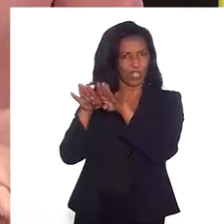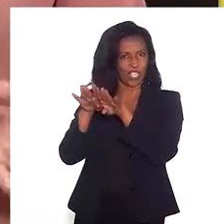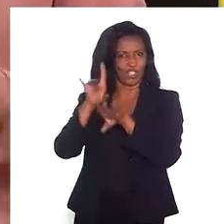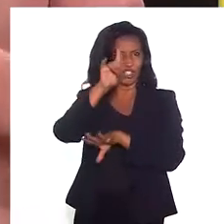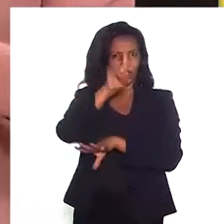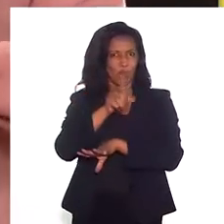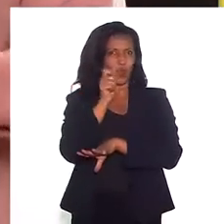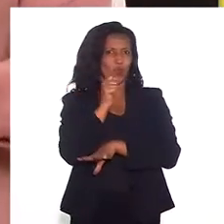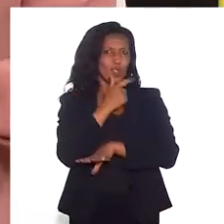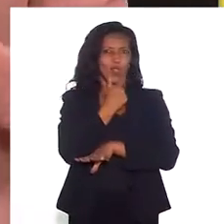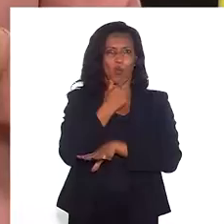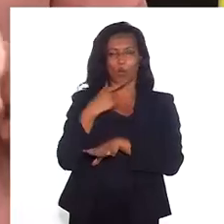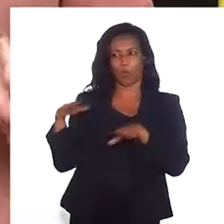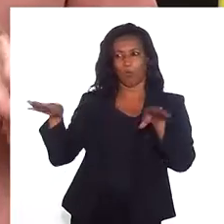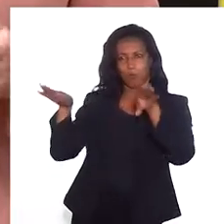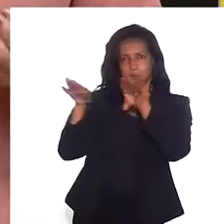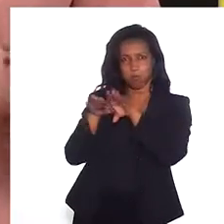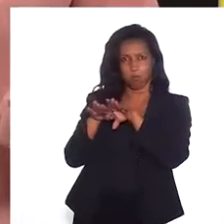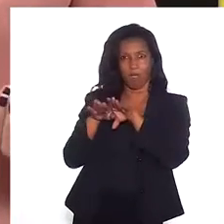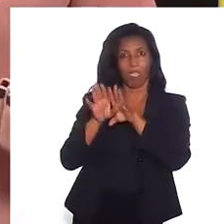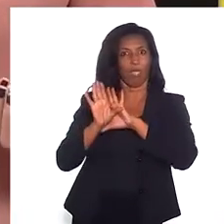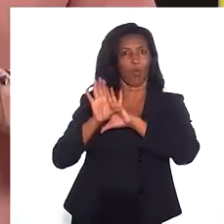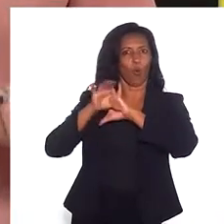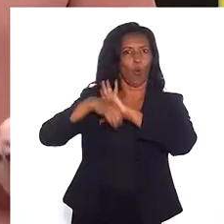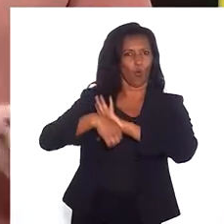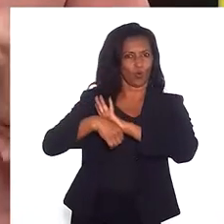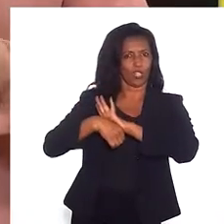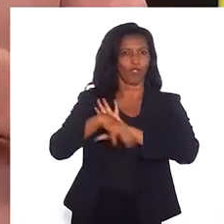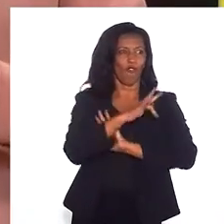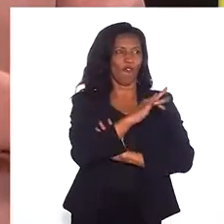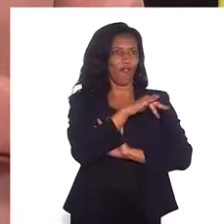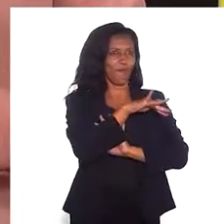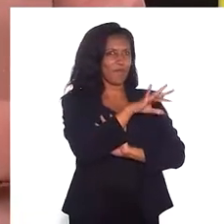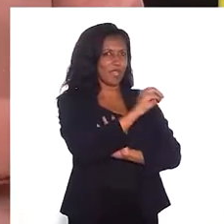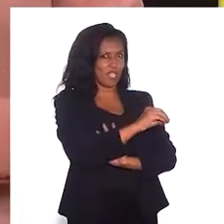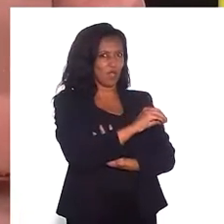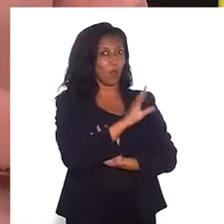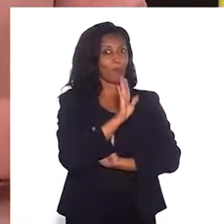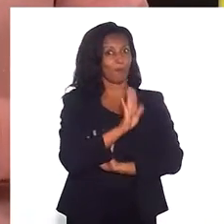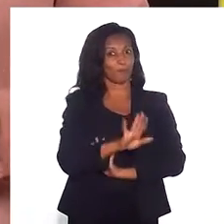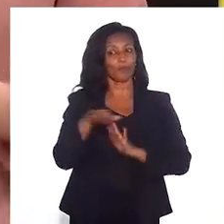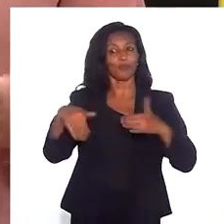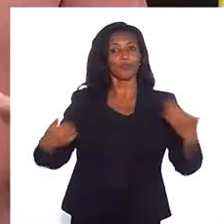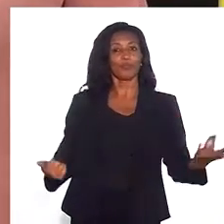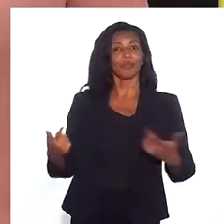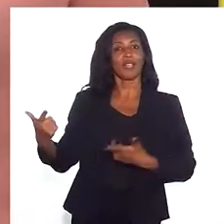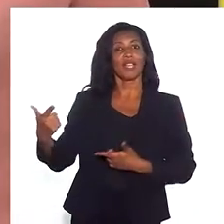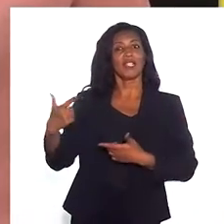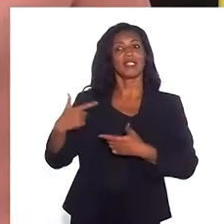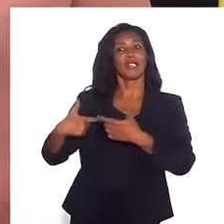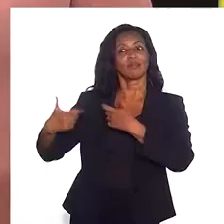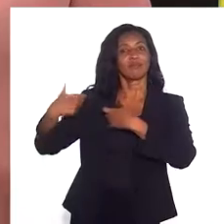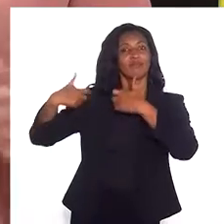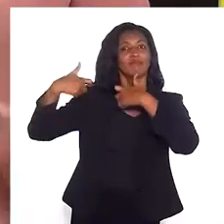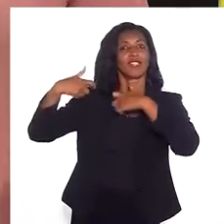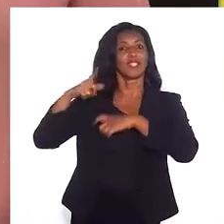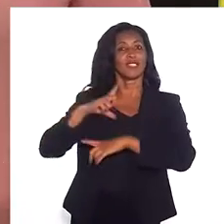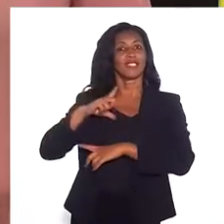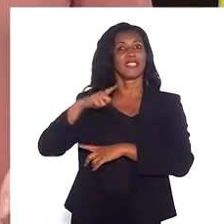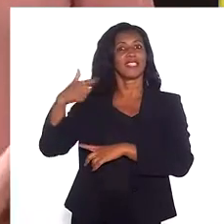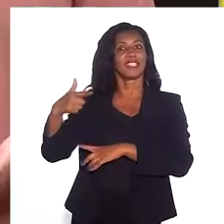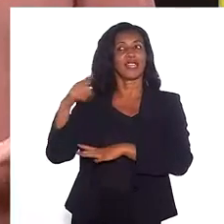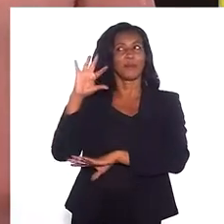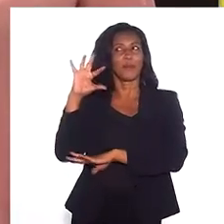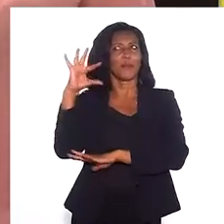de direitos entre mulheres e homens é o conceito básico do feminismo. Mas e quando essa luta ganha também